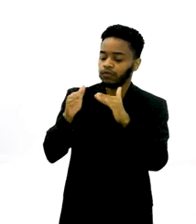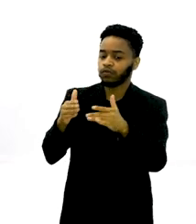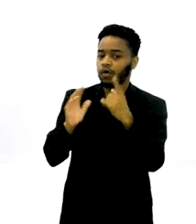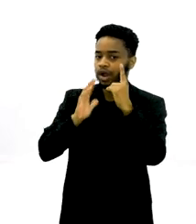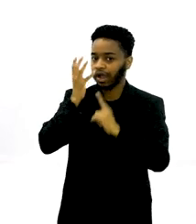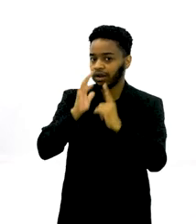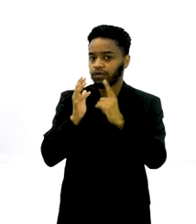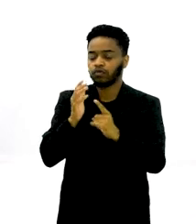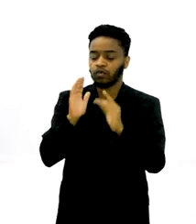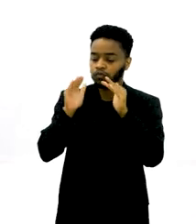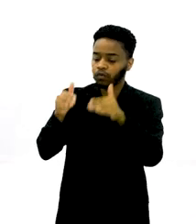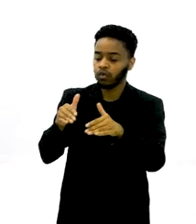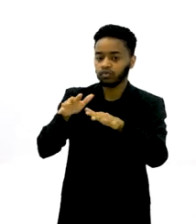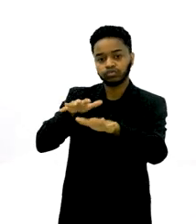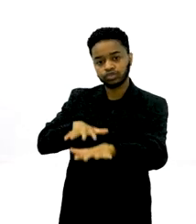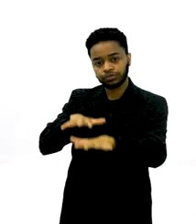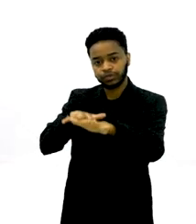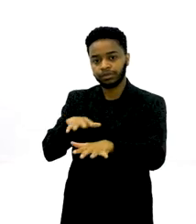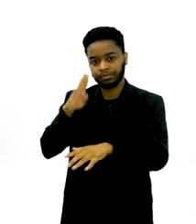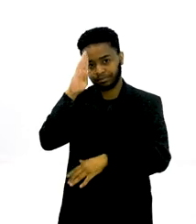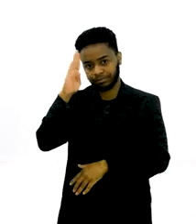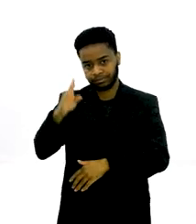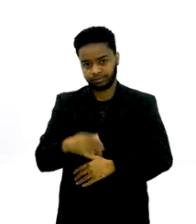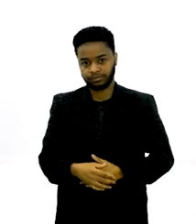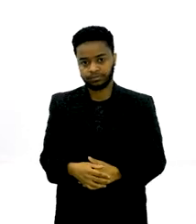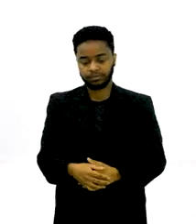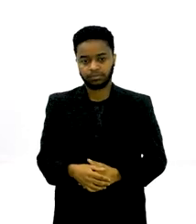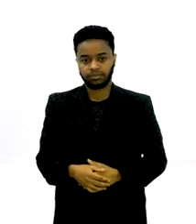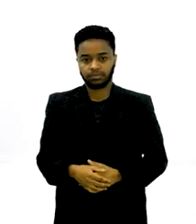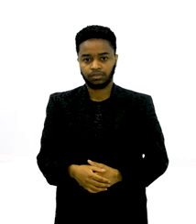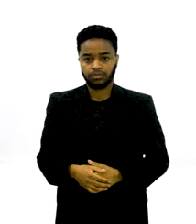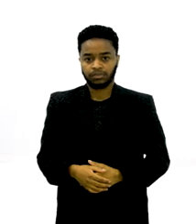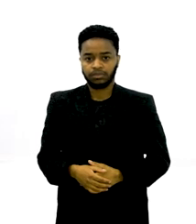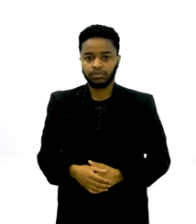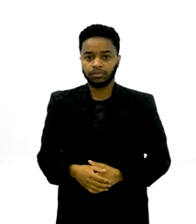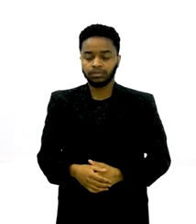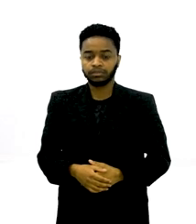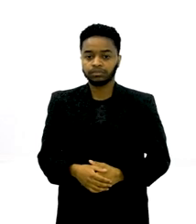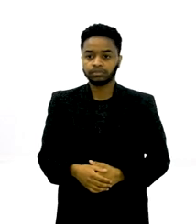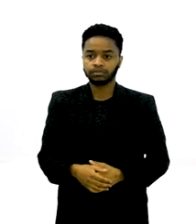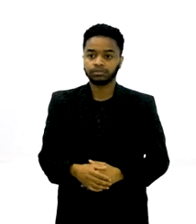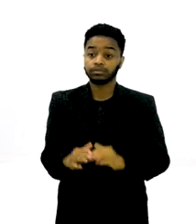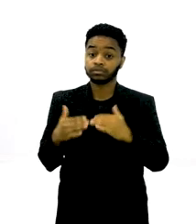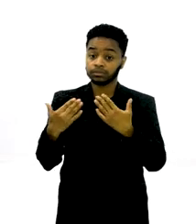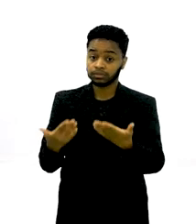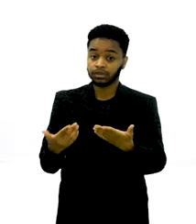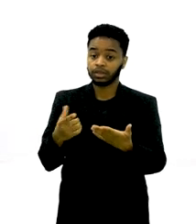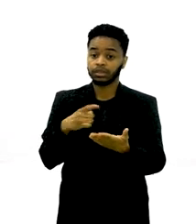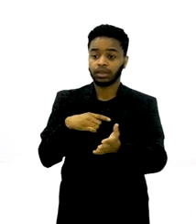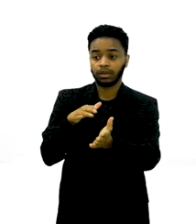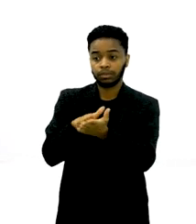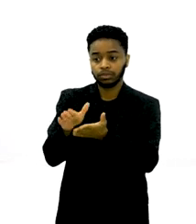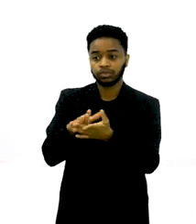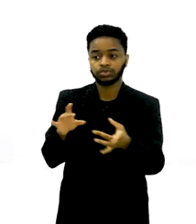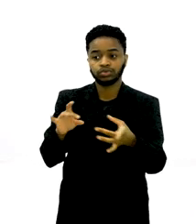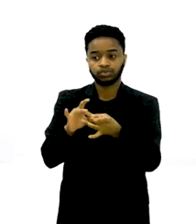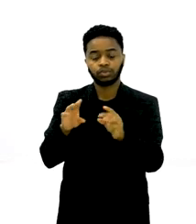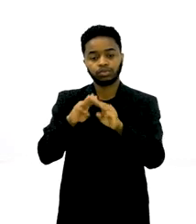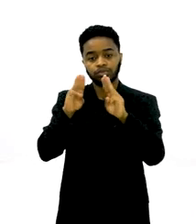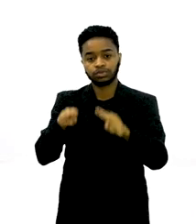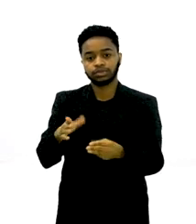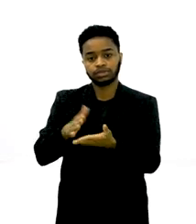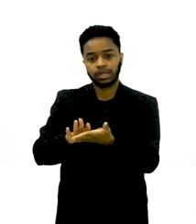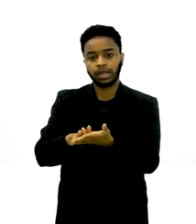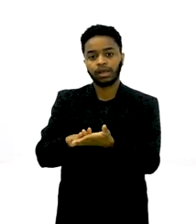Carnaval para o grande desfile principalmente então a gente eu uma vez eu exi uma publicação no Museu do Samba